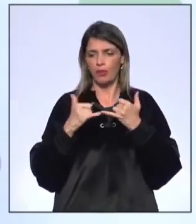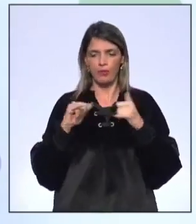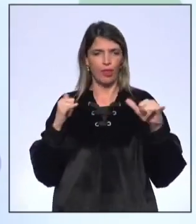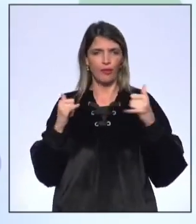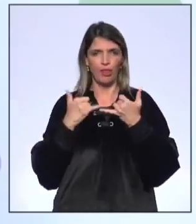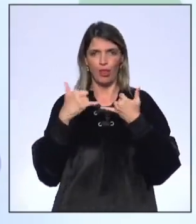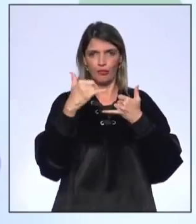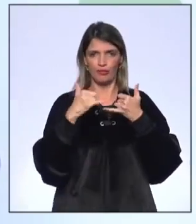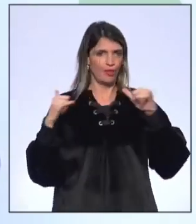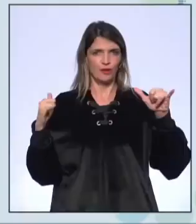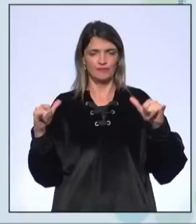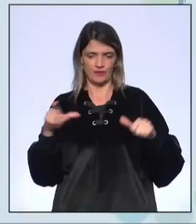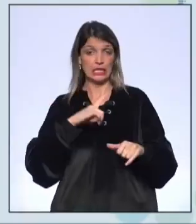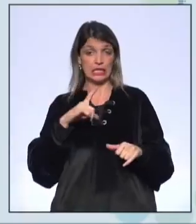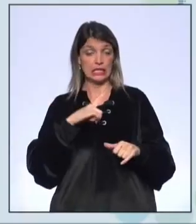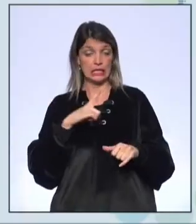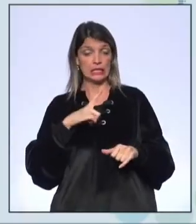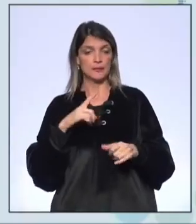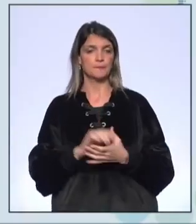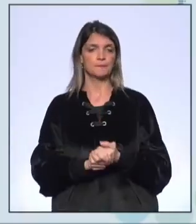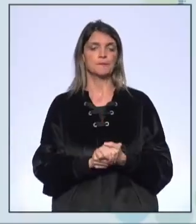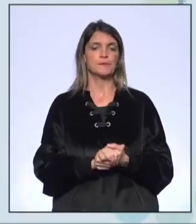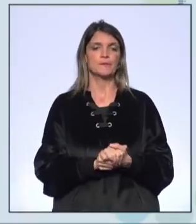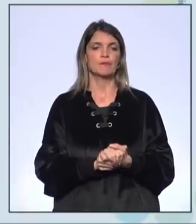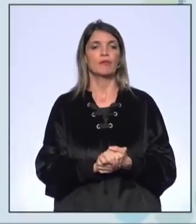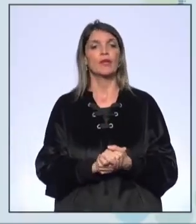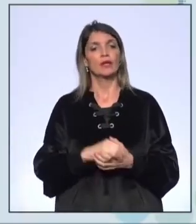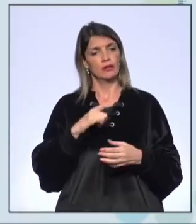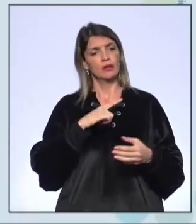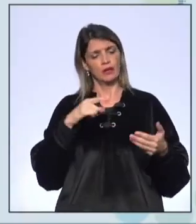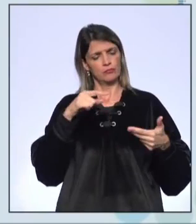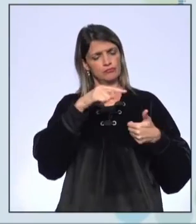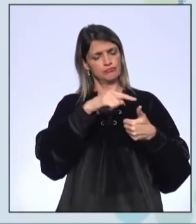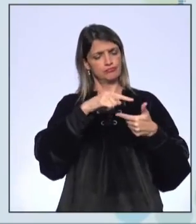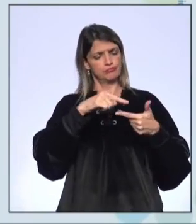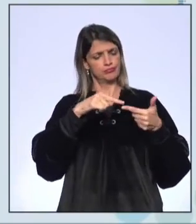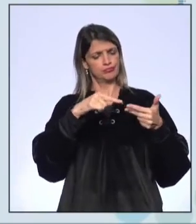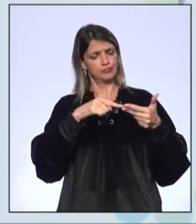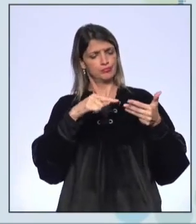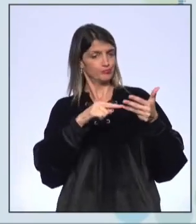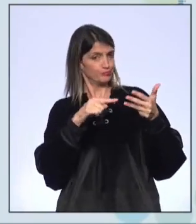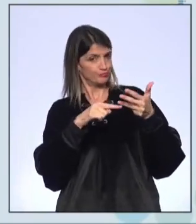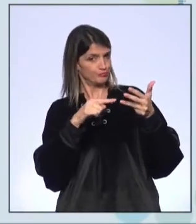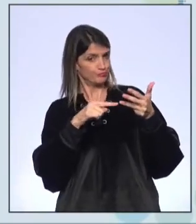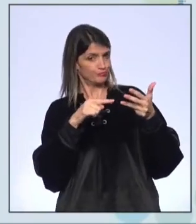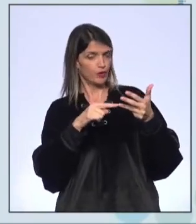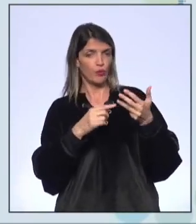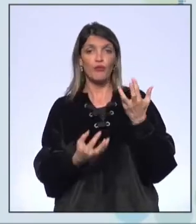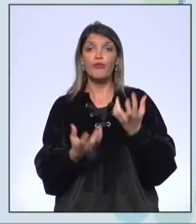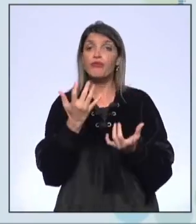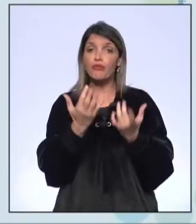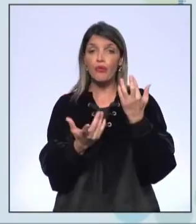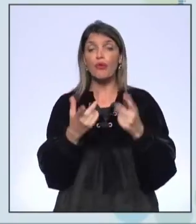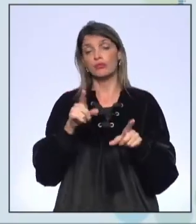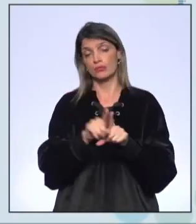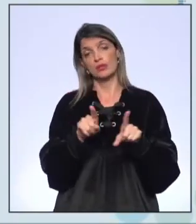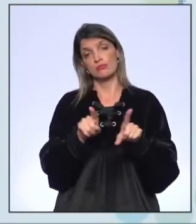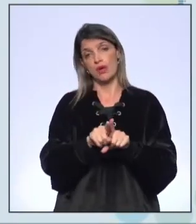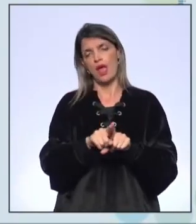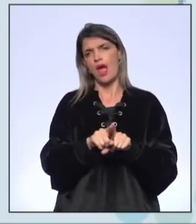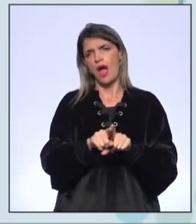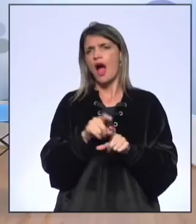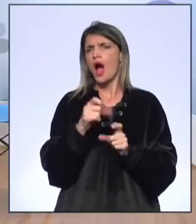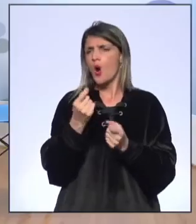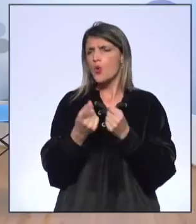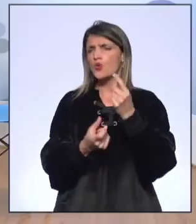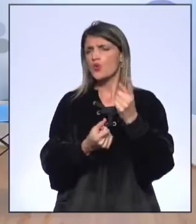corrente elétrica também, tá? O plasma. Então, a gente tem um quarto estado da matéria que chama plasma. Uns dizem que o fogo também pode ser um tipo de plasma, né? Tem alguns físicos que falam que não.